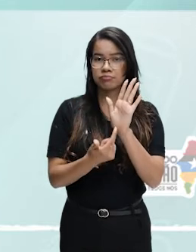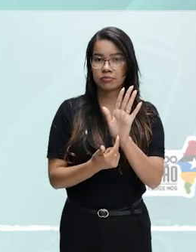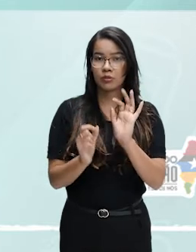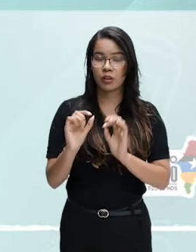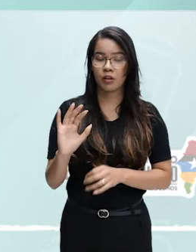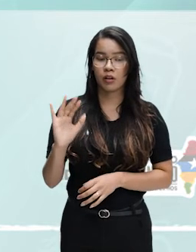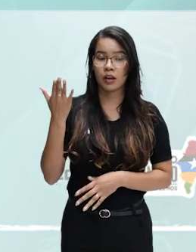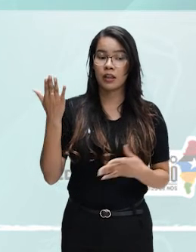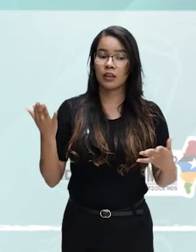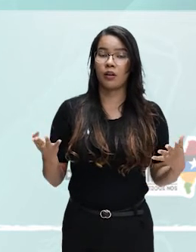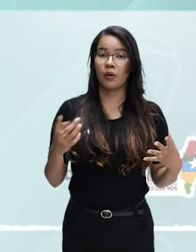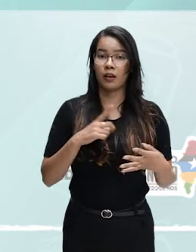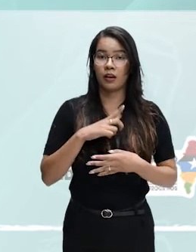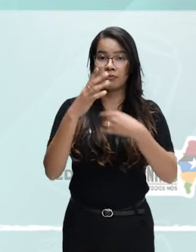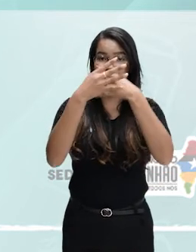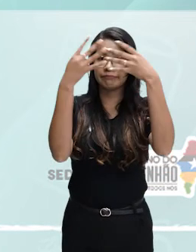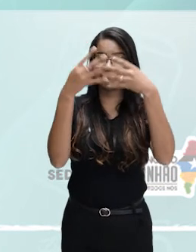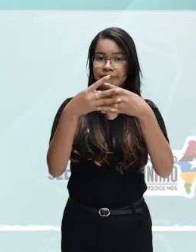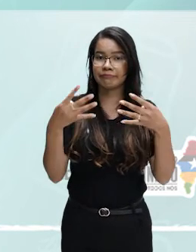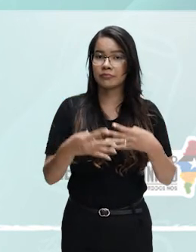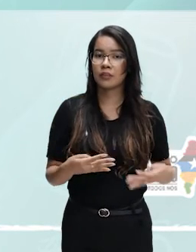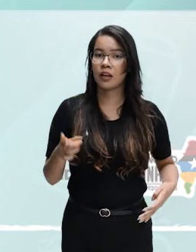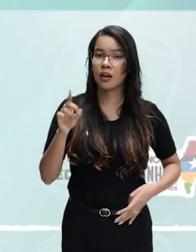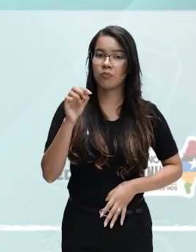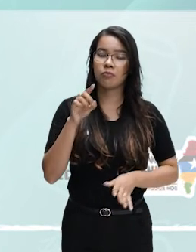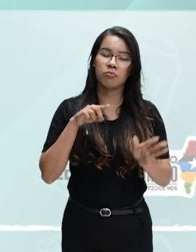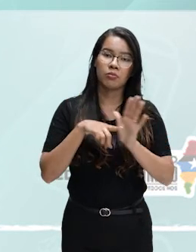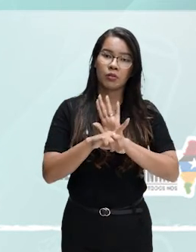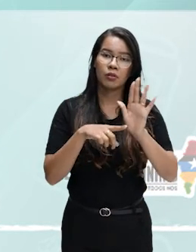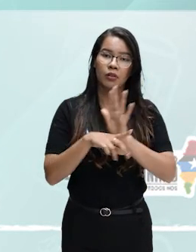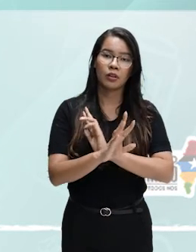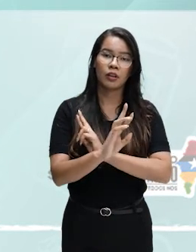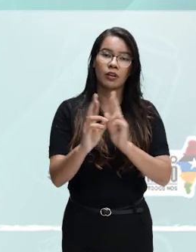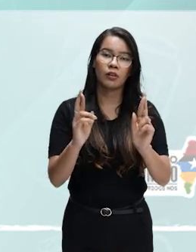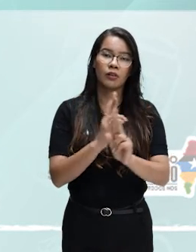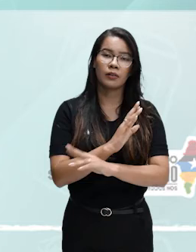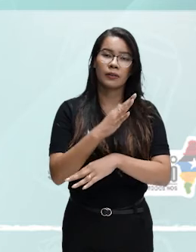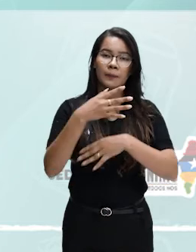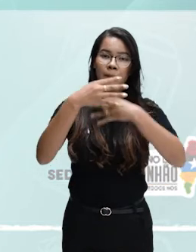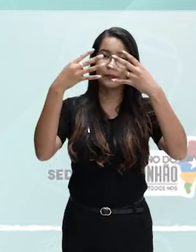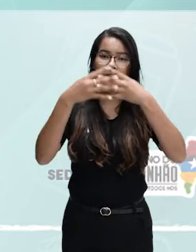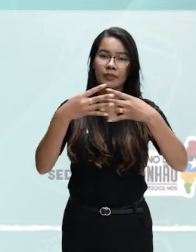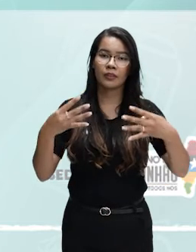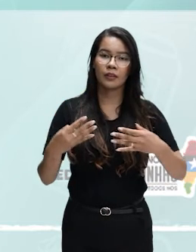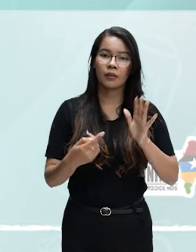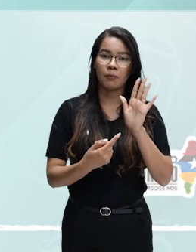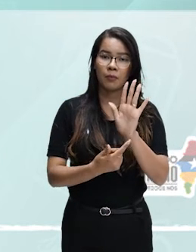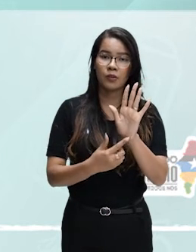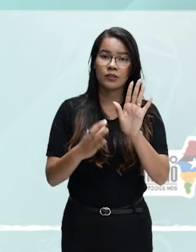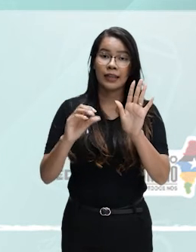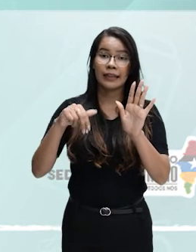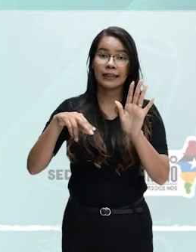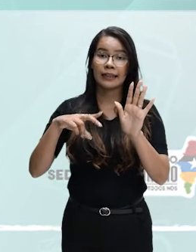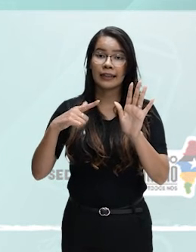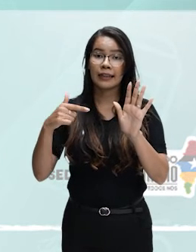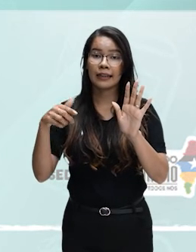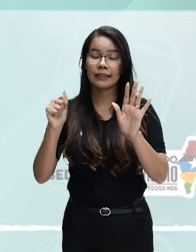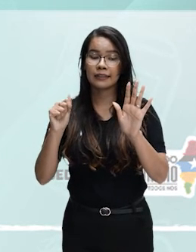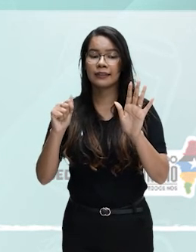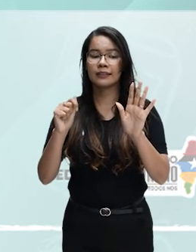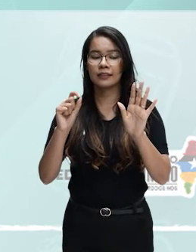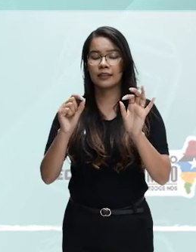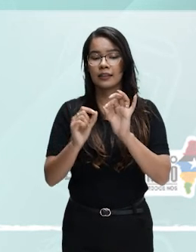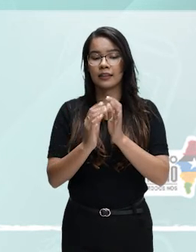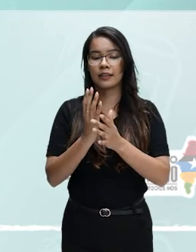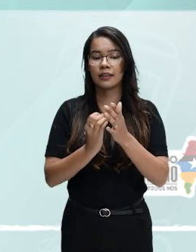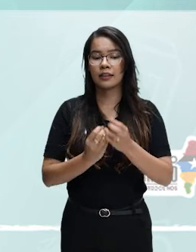Olha, aqui ele mostra uma tabela, né? É uma questão que envolve tabela. Aqui ele coloca a cana, que é produzida pelo Brasil, e o milho,